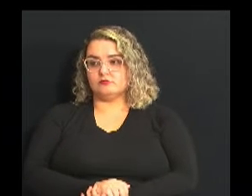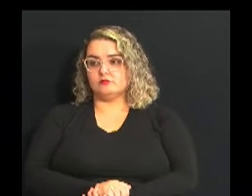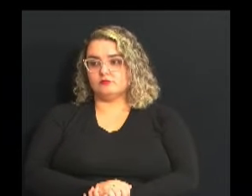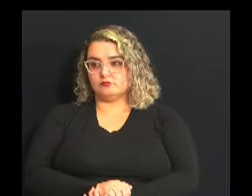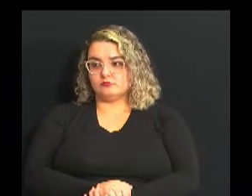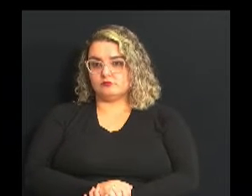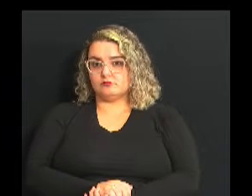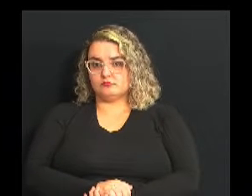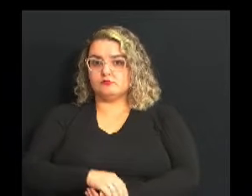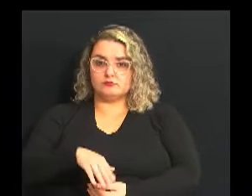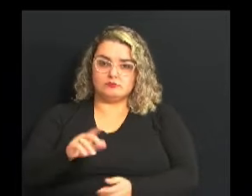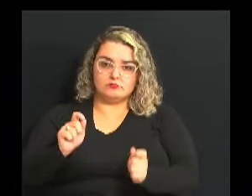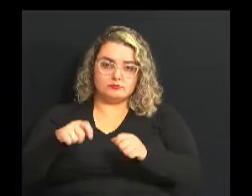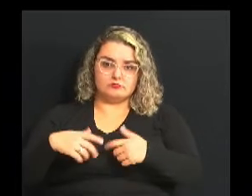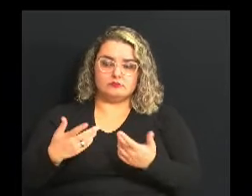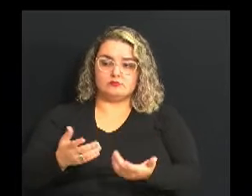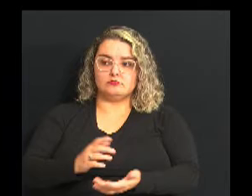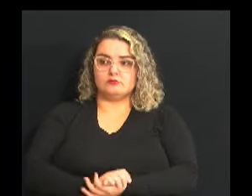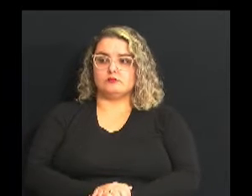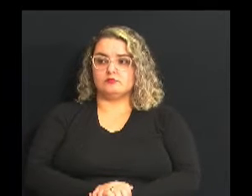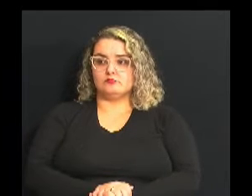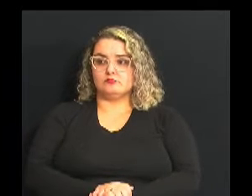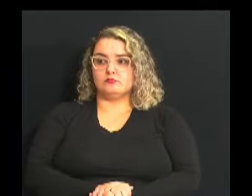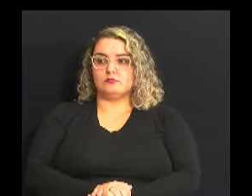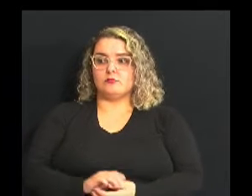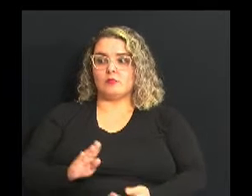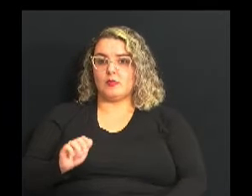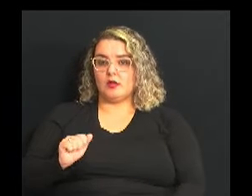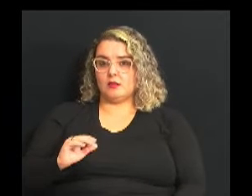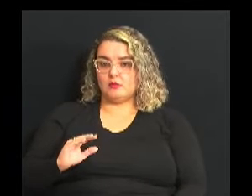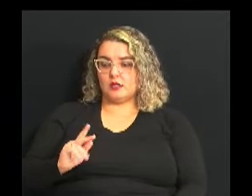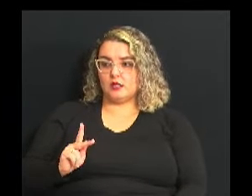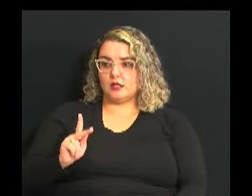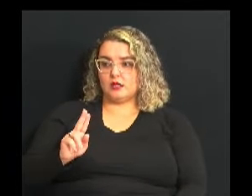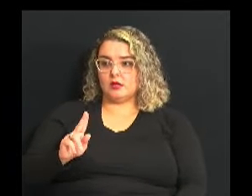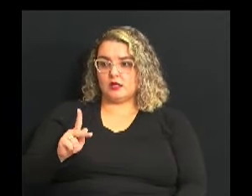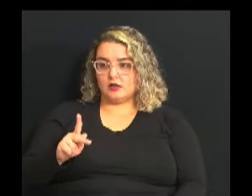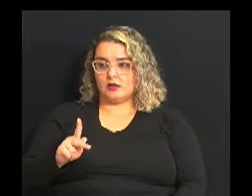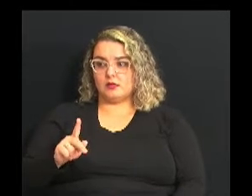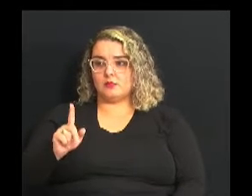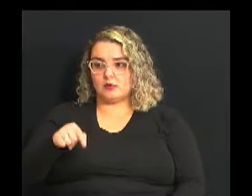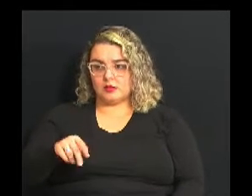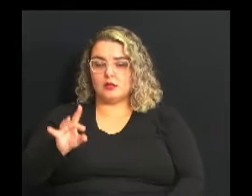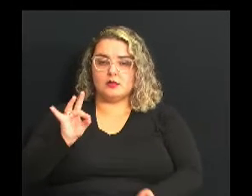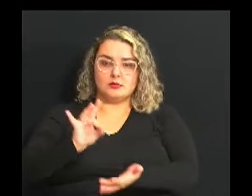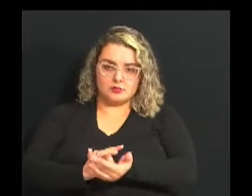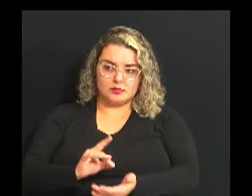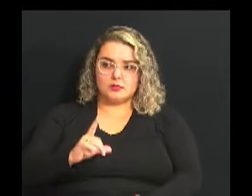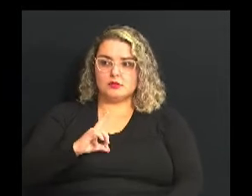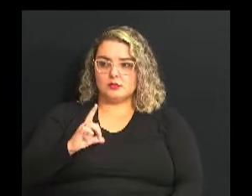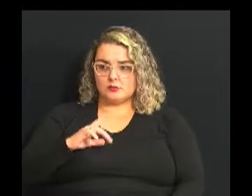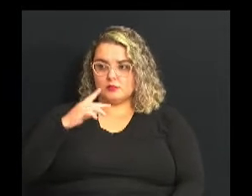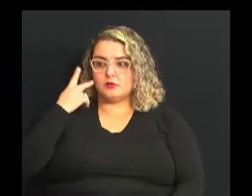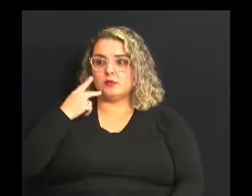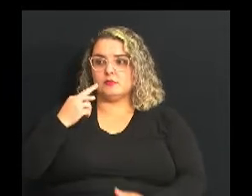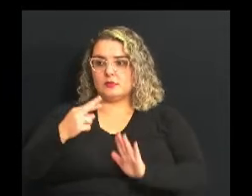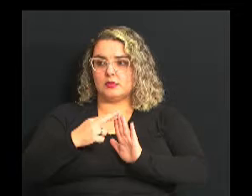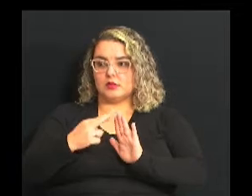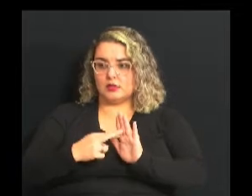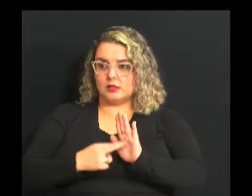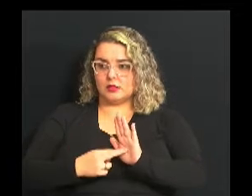mais eficaz. Porém, nossa política de backup hoje ela é um fato. Nós temos uma política, temos regras de testes